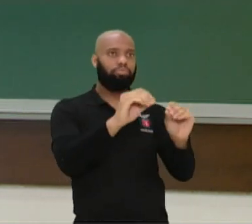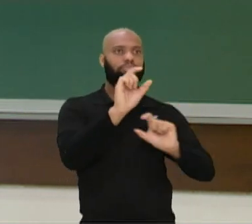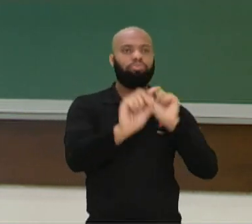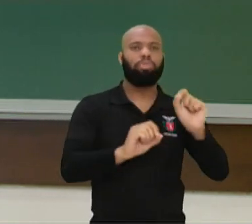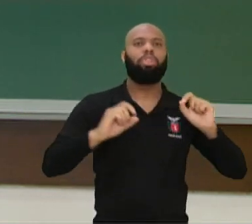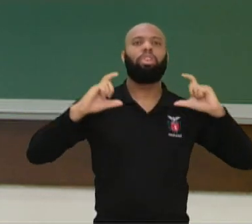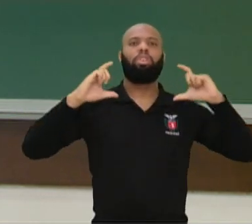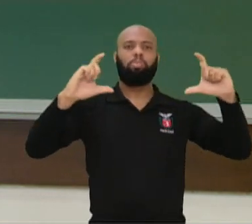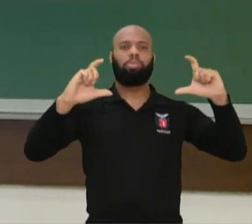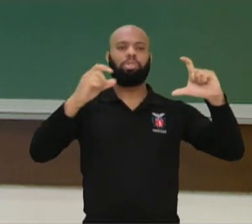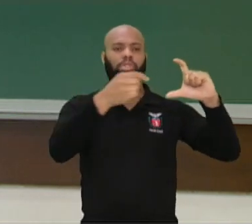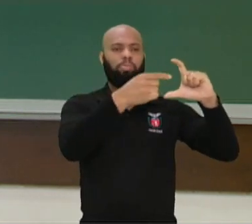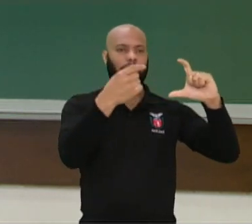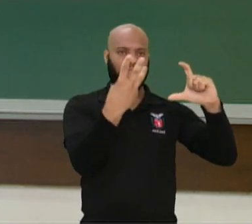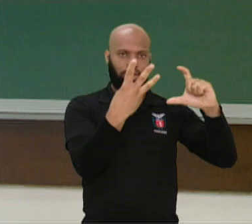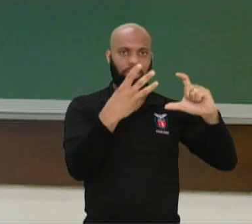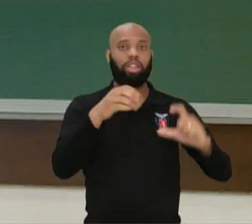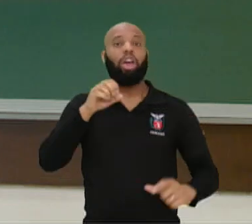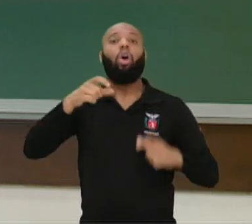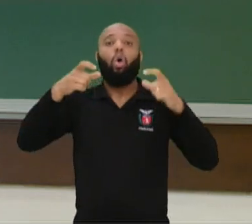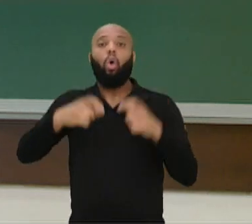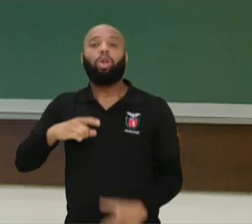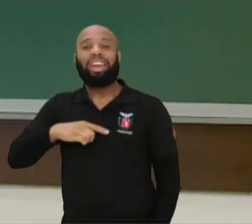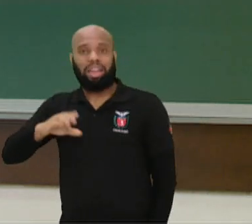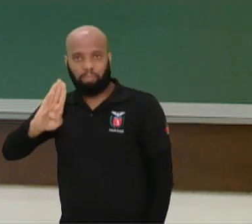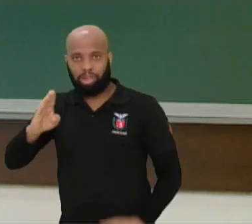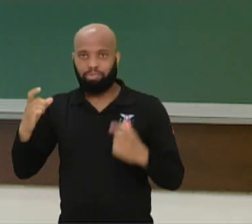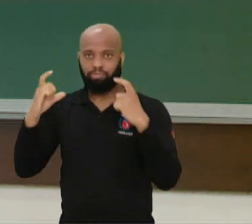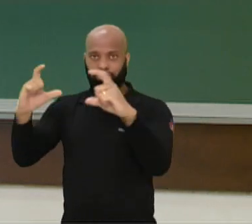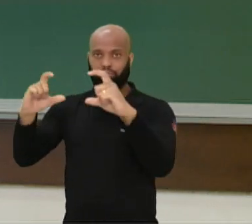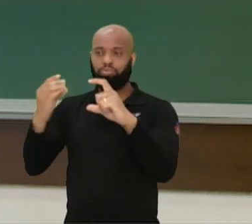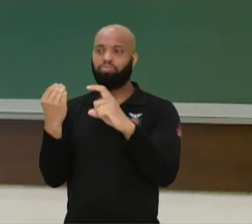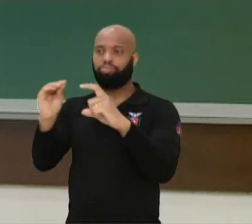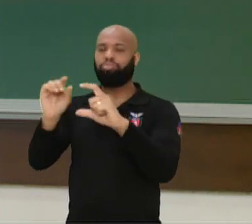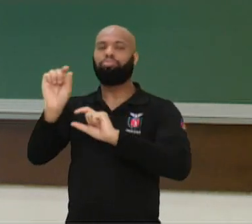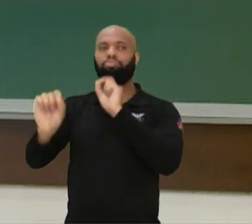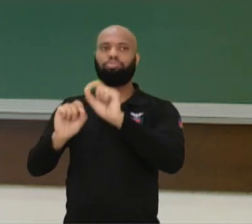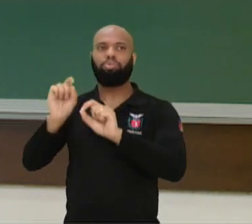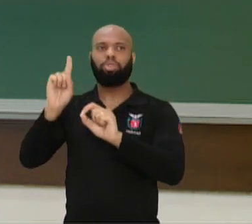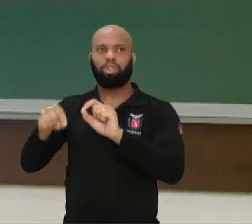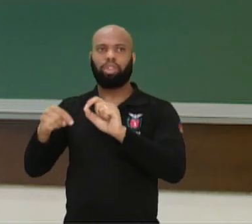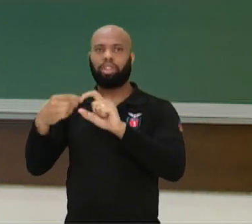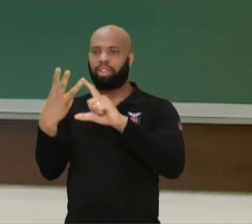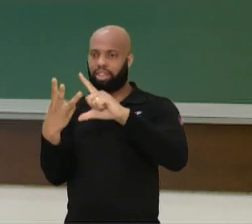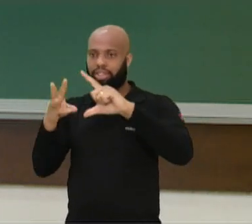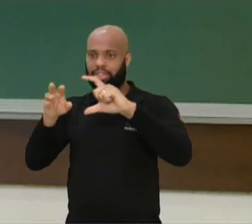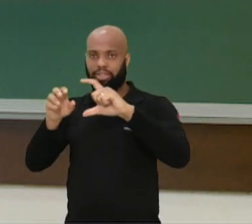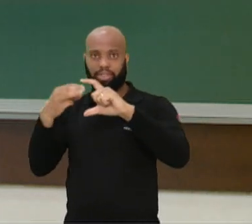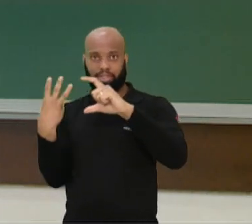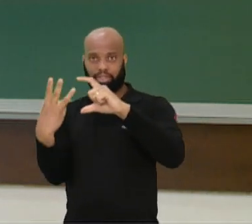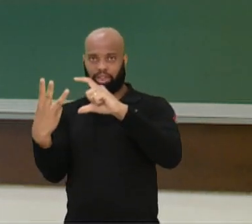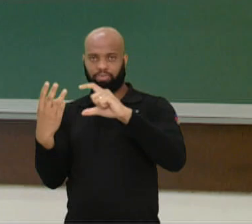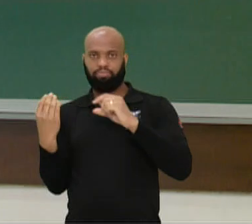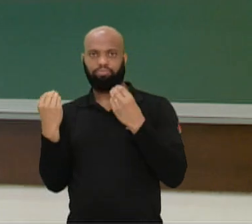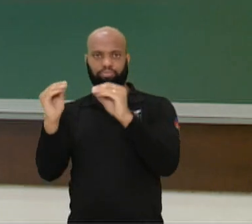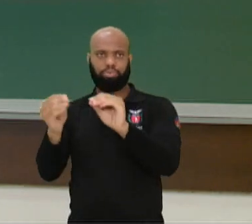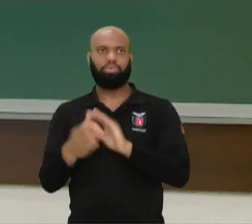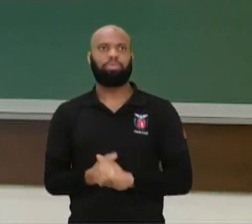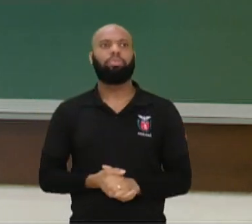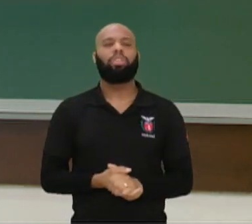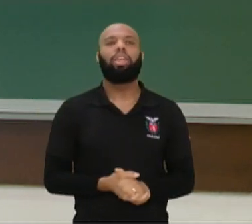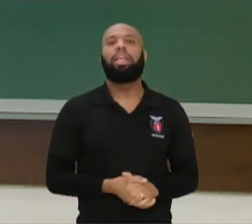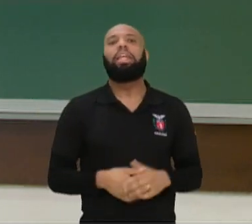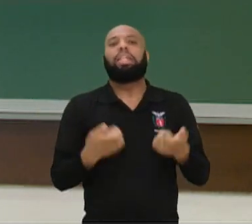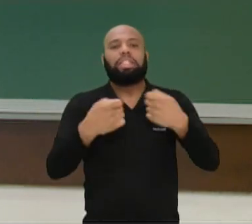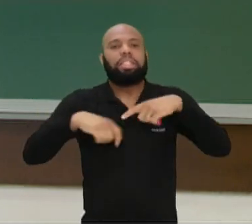colocar menos 3. No lugar do B, eu vou colocar aqui o 3. O